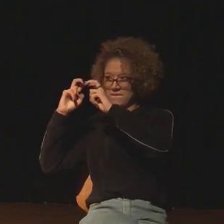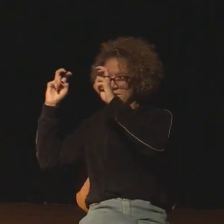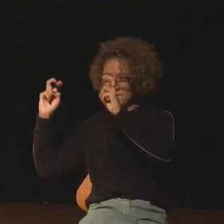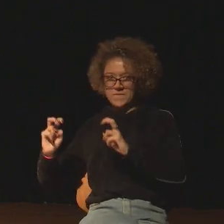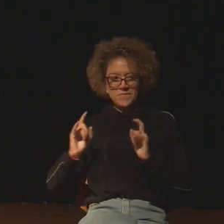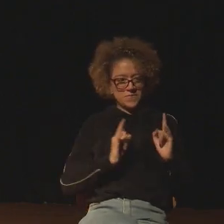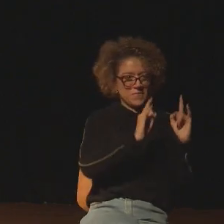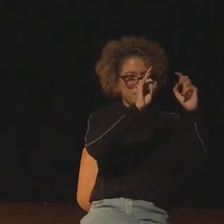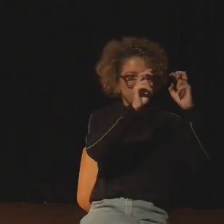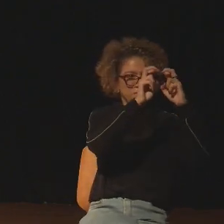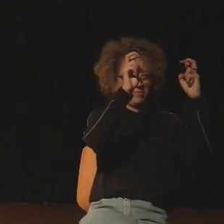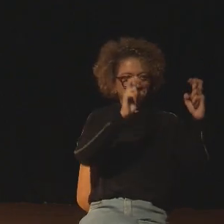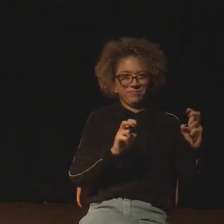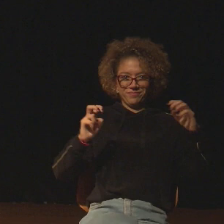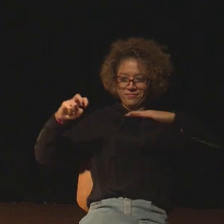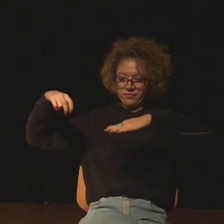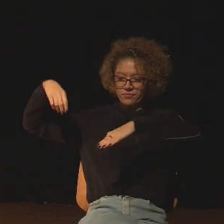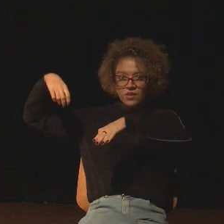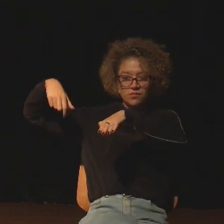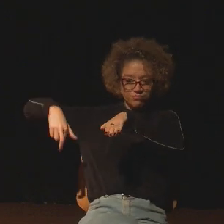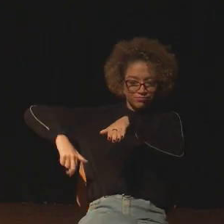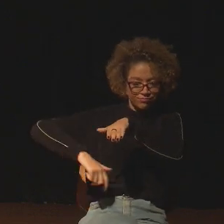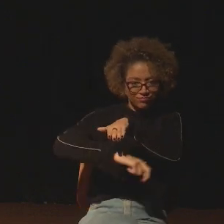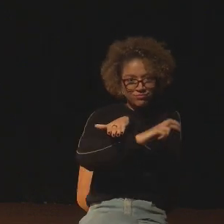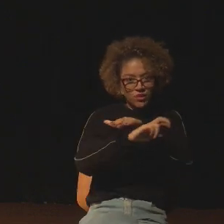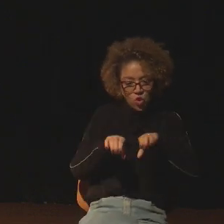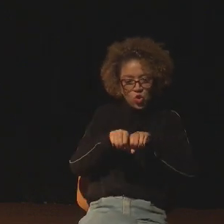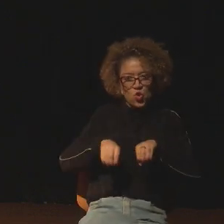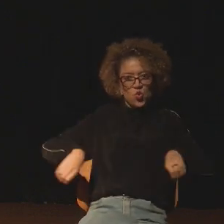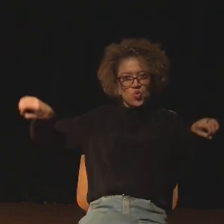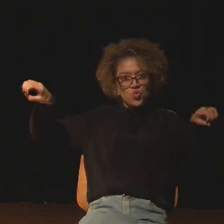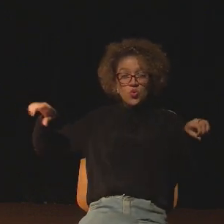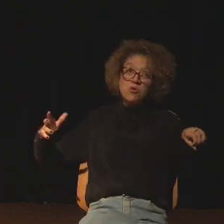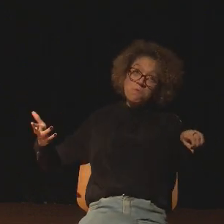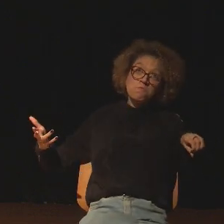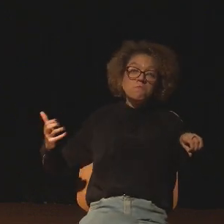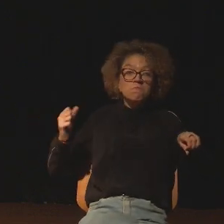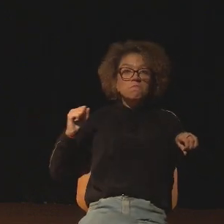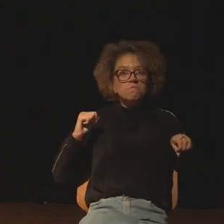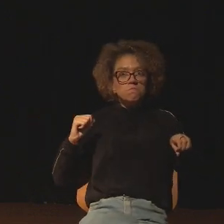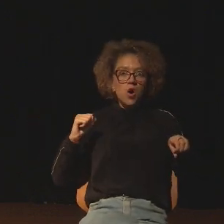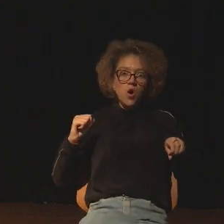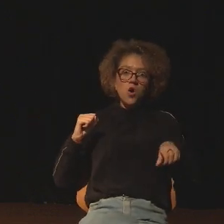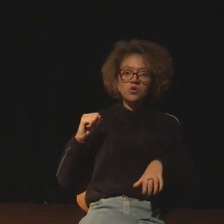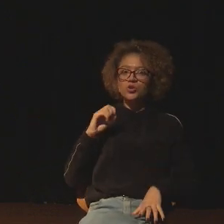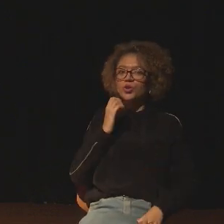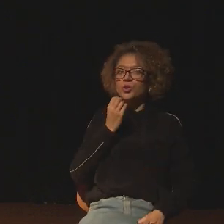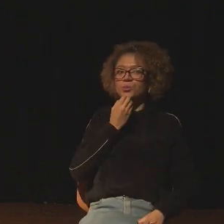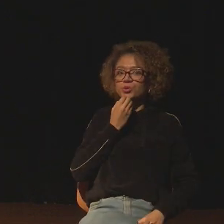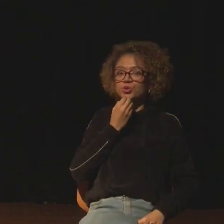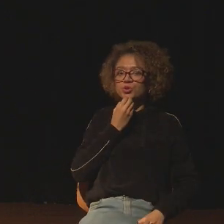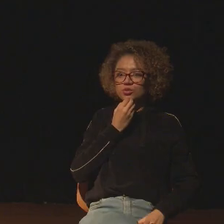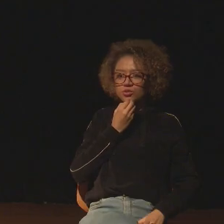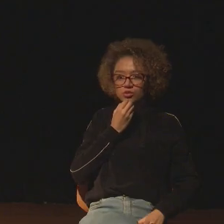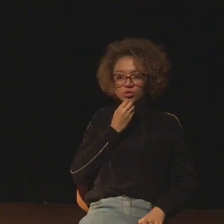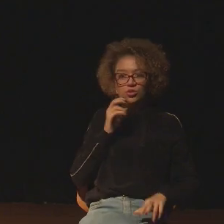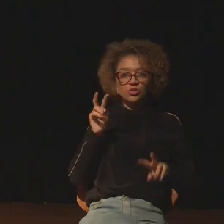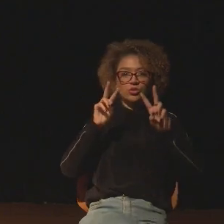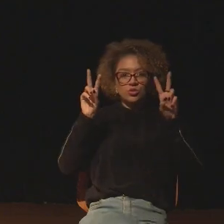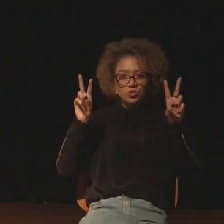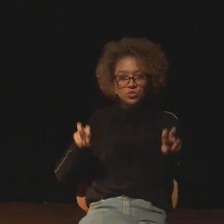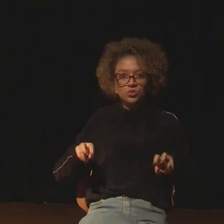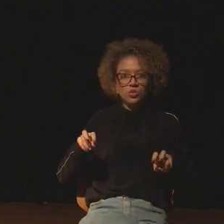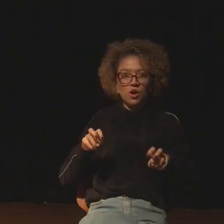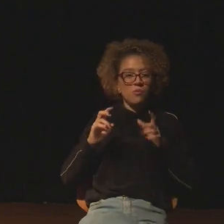de estar que pode ser, de alguma maneira, uma expansão do uso do Belvedere, do